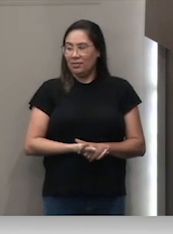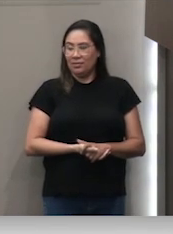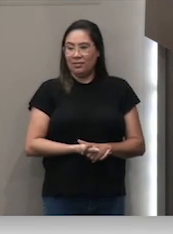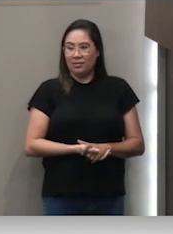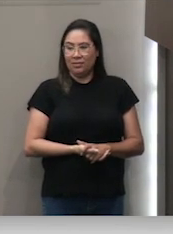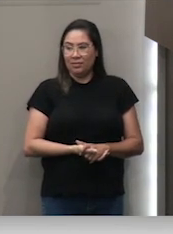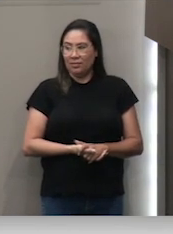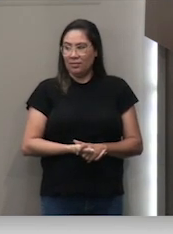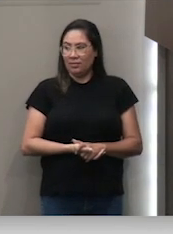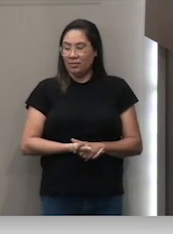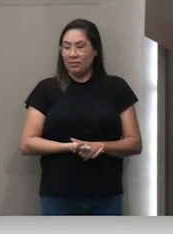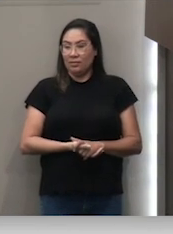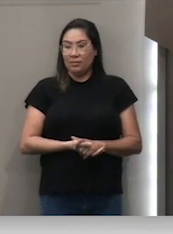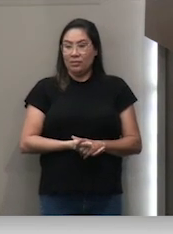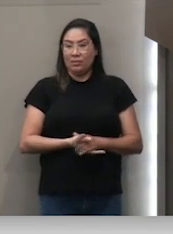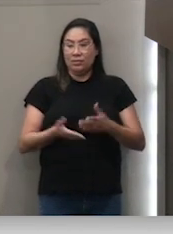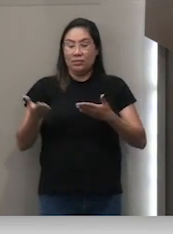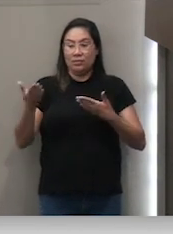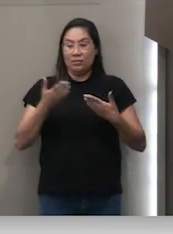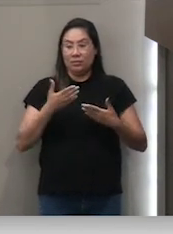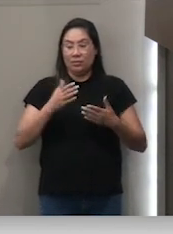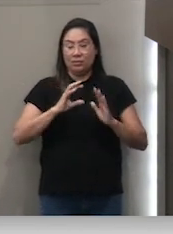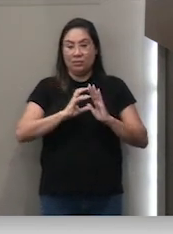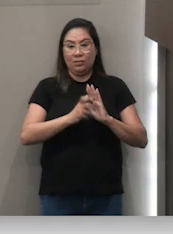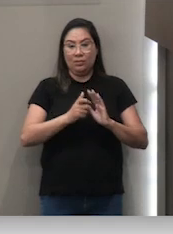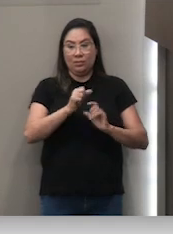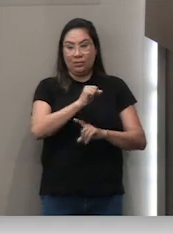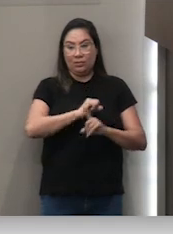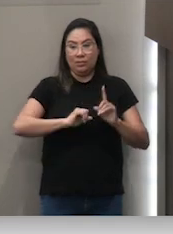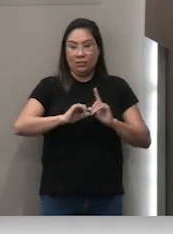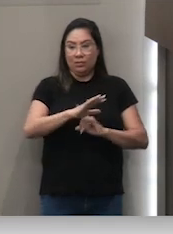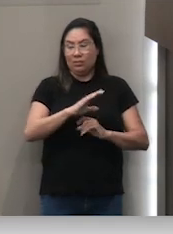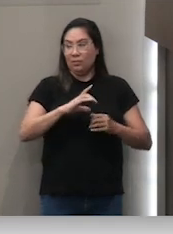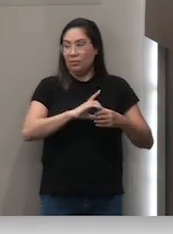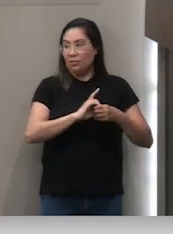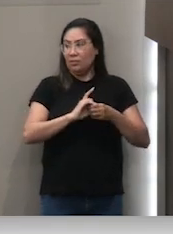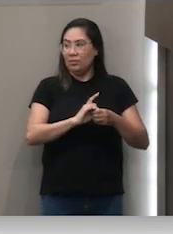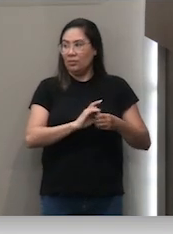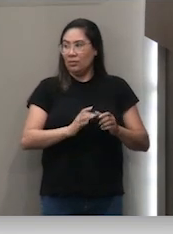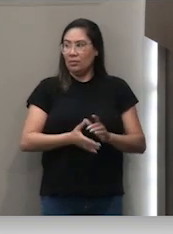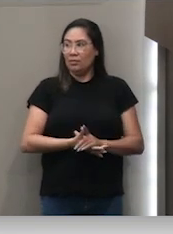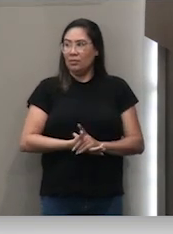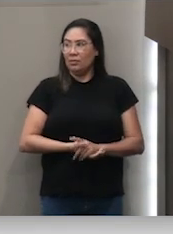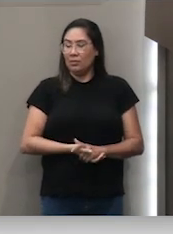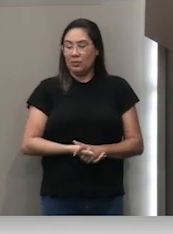Não. Convidamos a liderança do Partido Social Democrático.